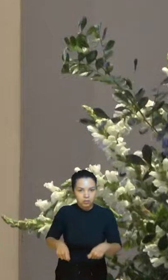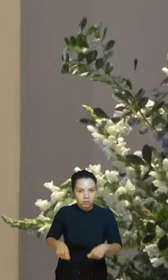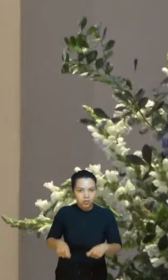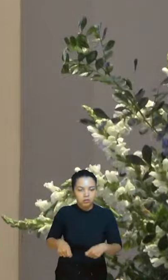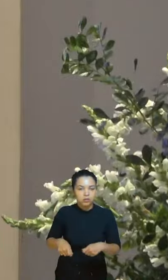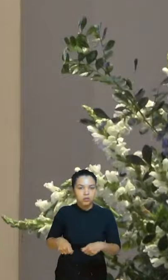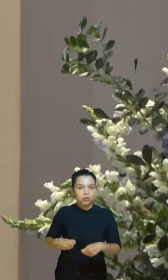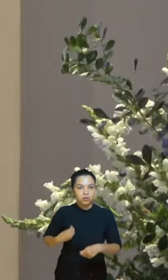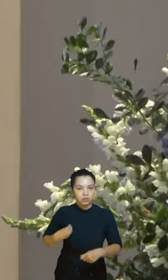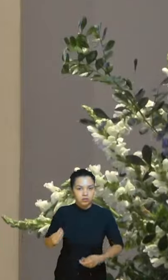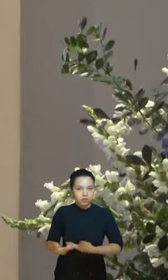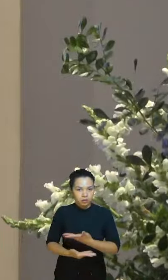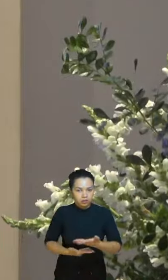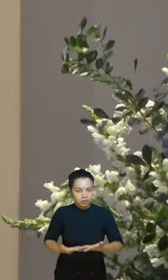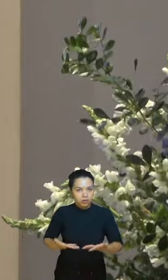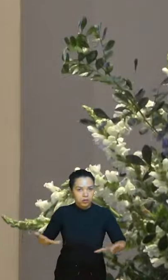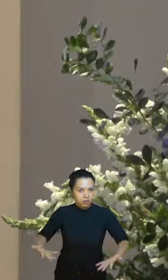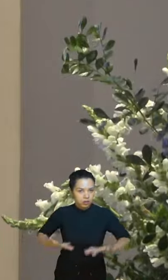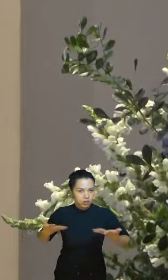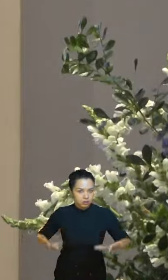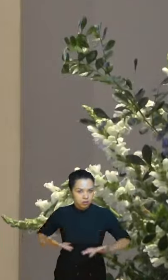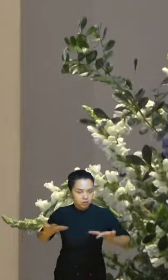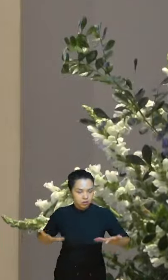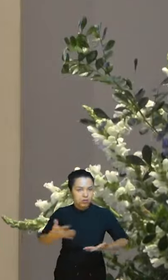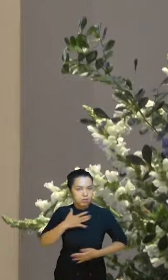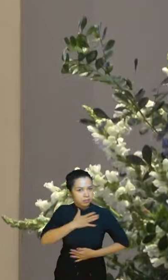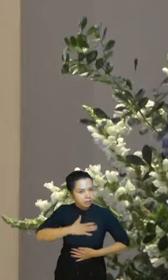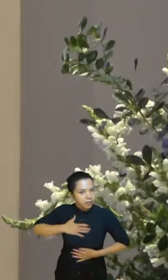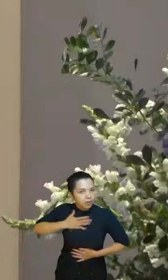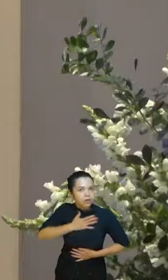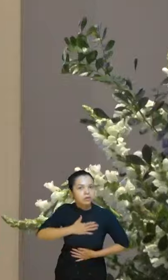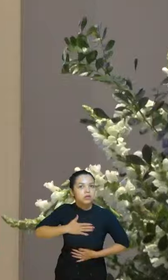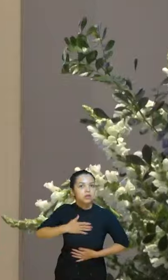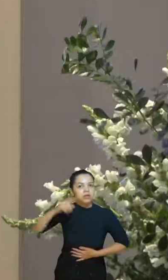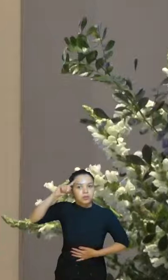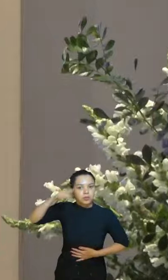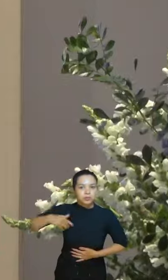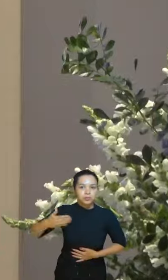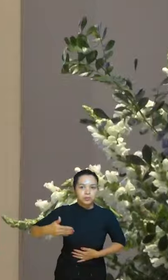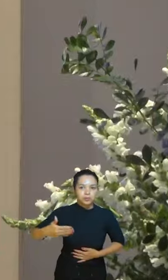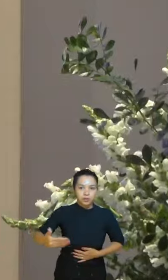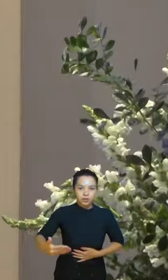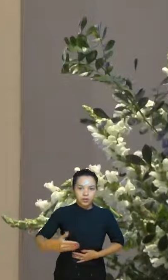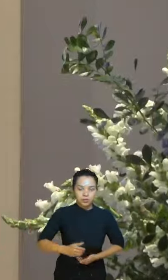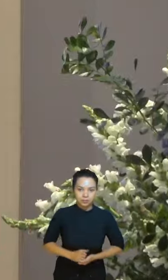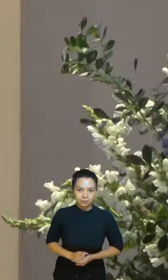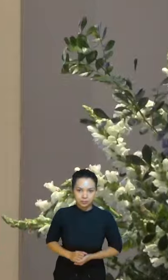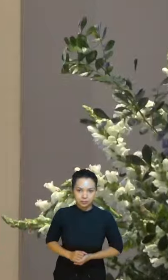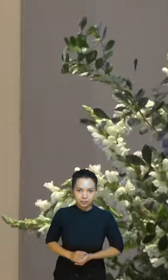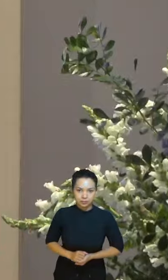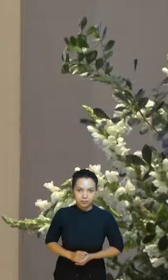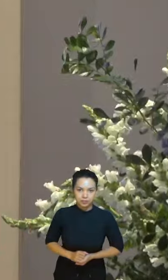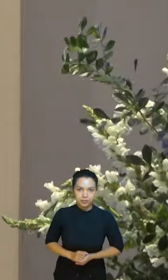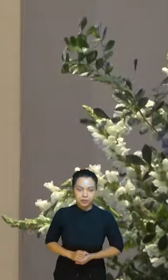convivência edificante e prazerosa no dia a dia citu brevemente o contexto do Estado de